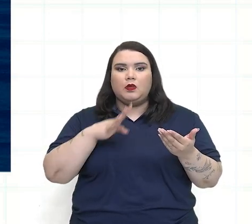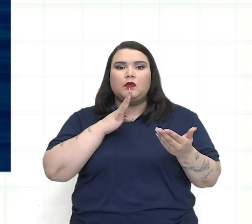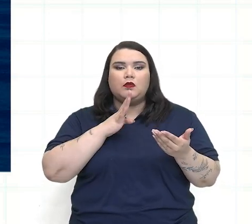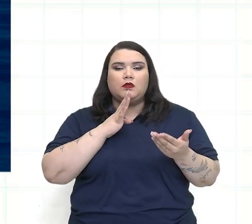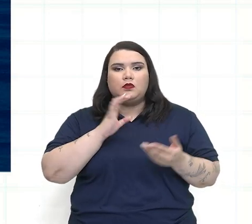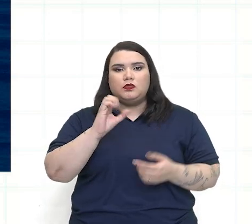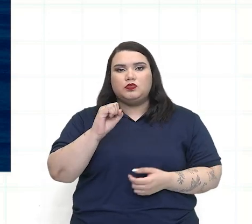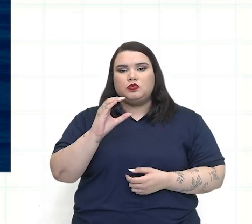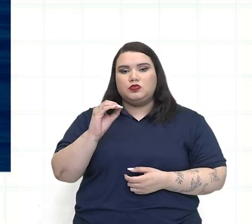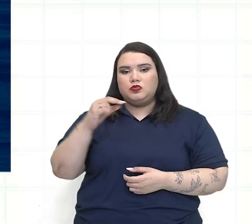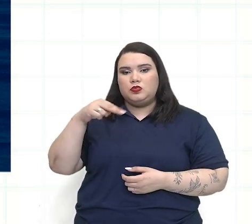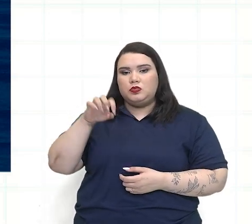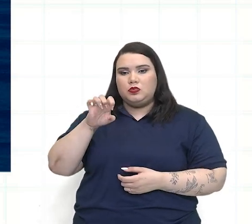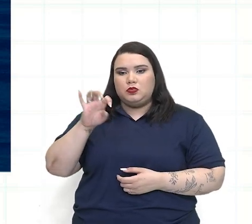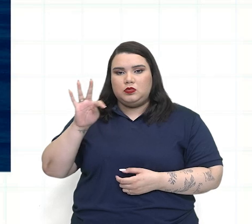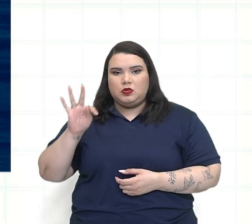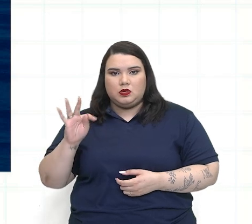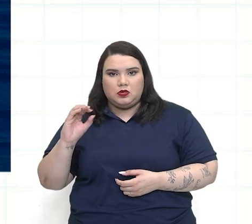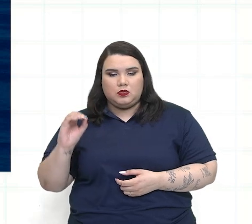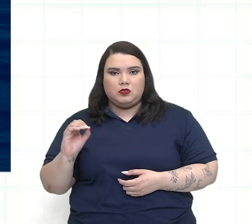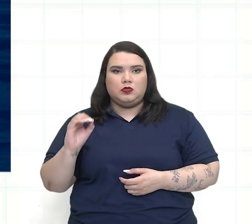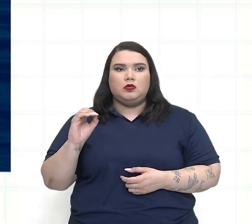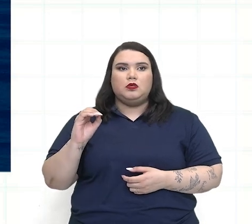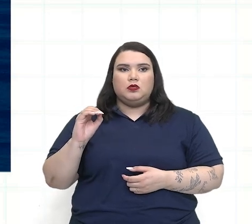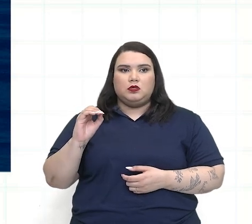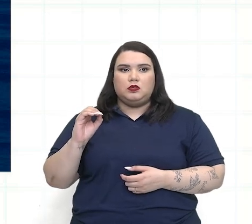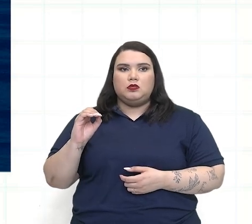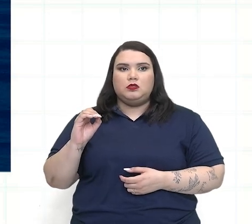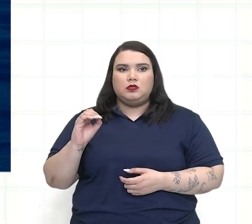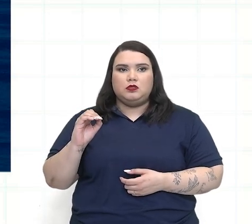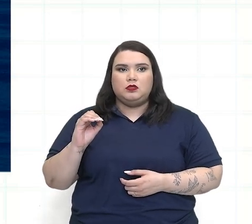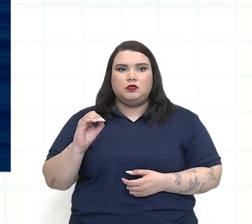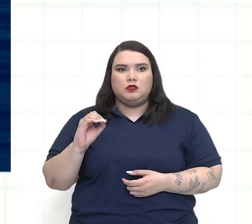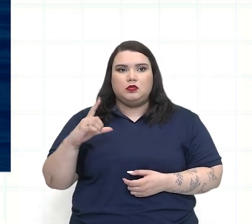conhecido soneto, composto por